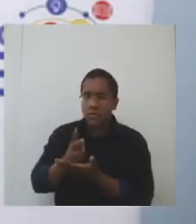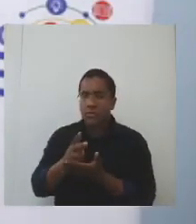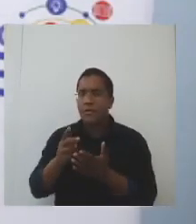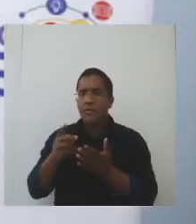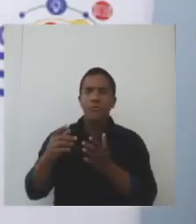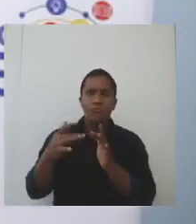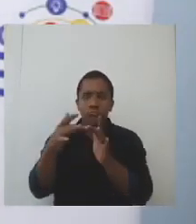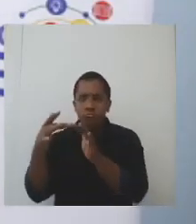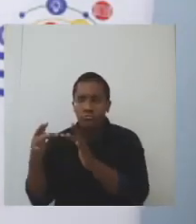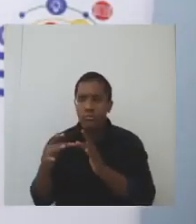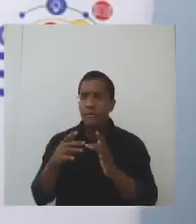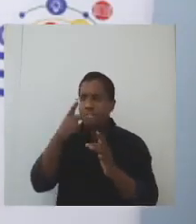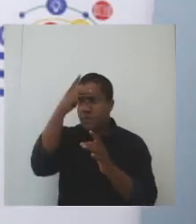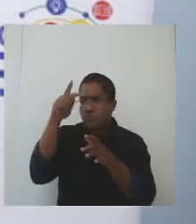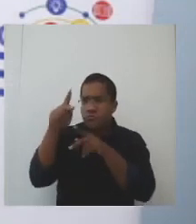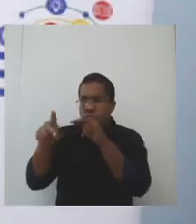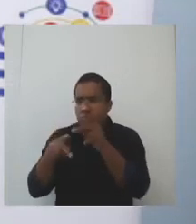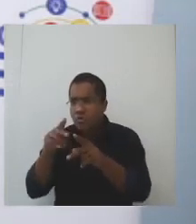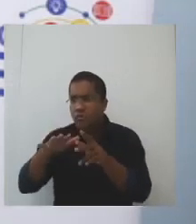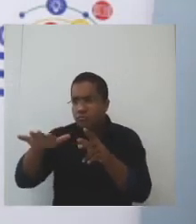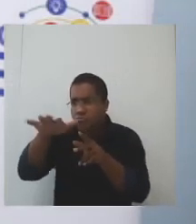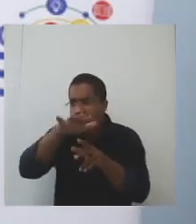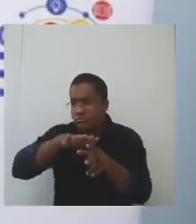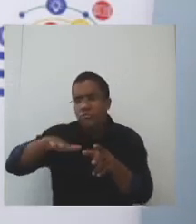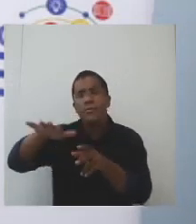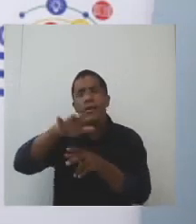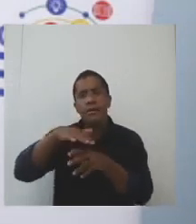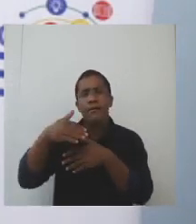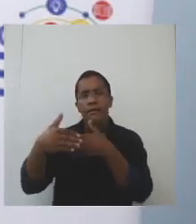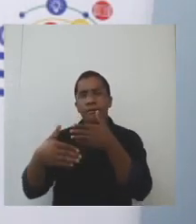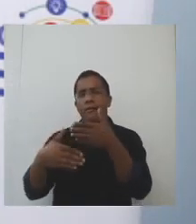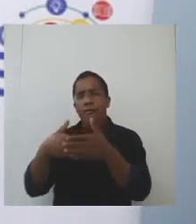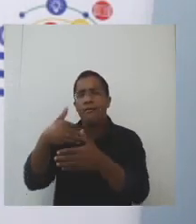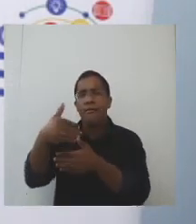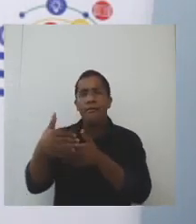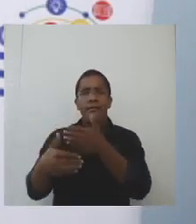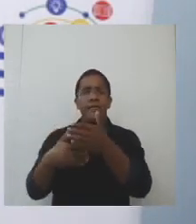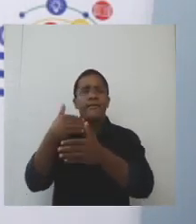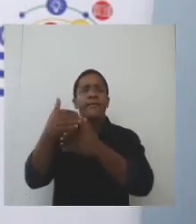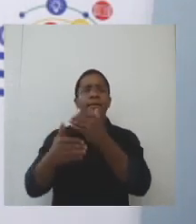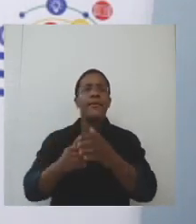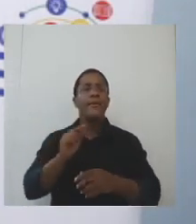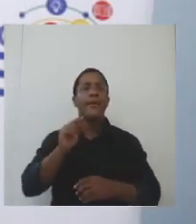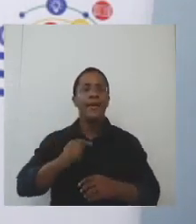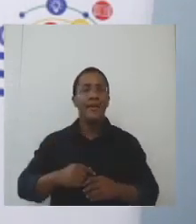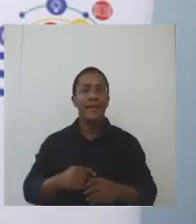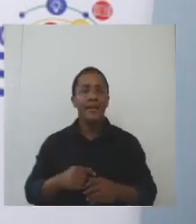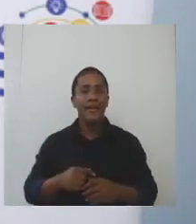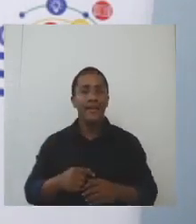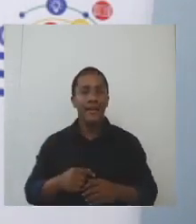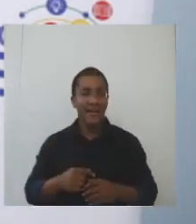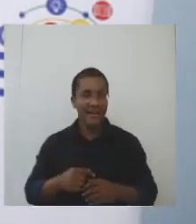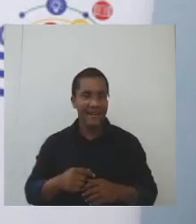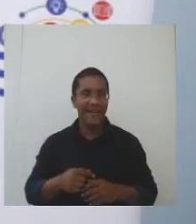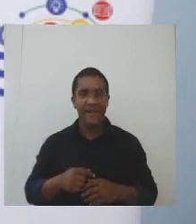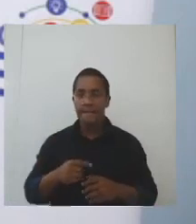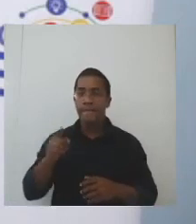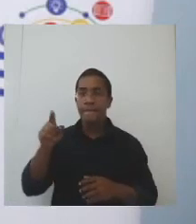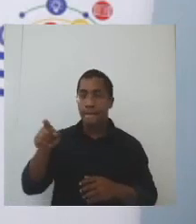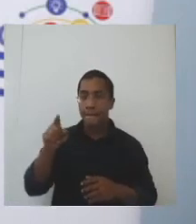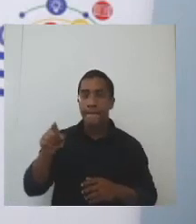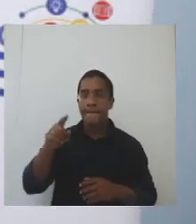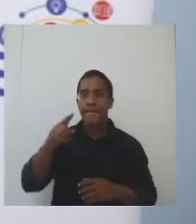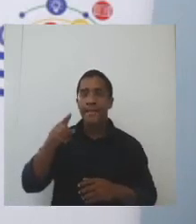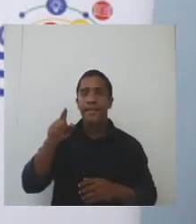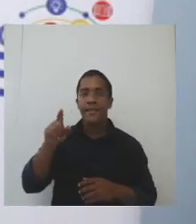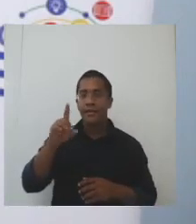povo, vai se aproximando dos latifundiários e assim, pouco a pouco, nós vamos ter o seguinte: o príncipe, então, permanecendo